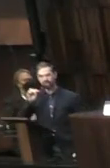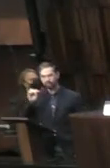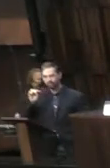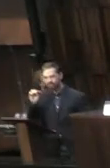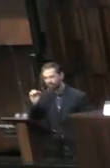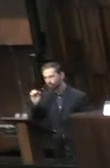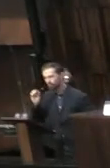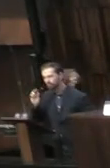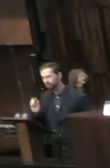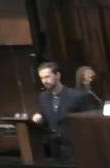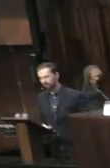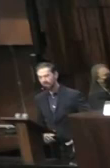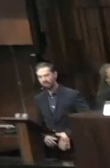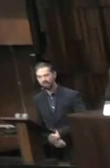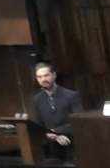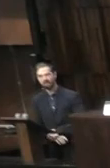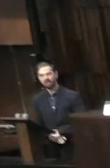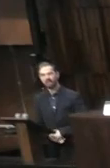Bom, gente, bom dia a todos.